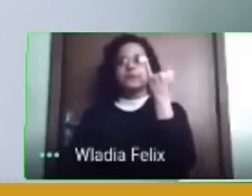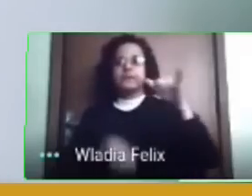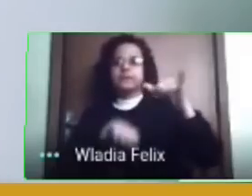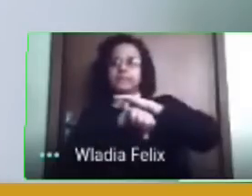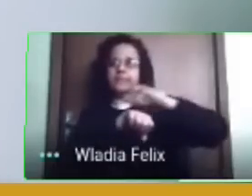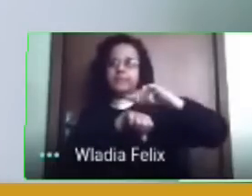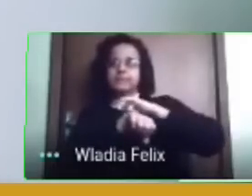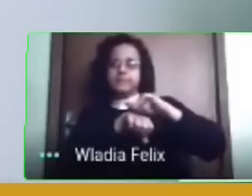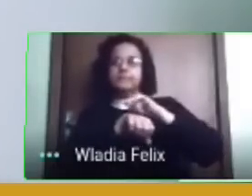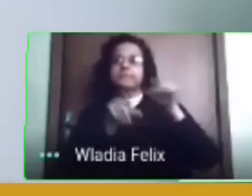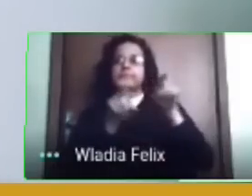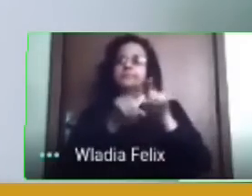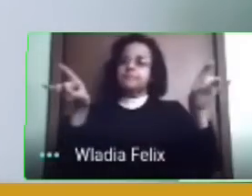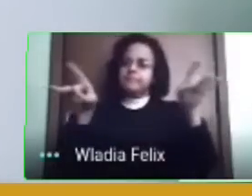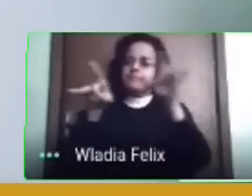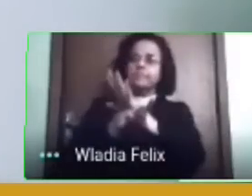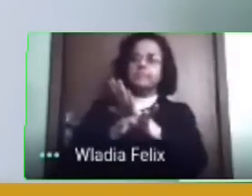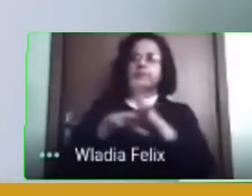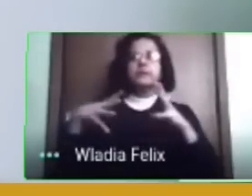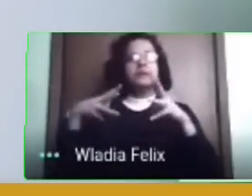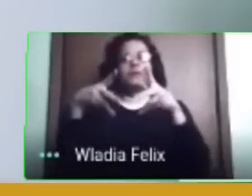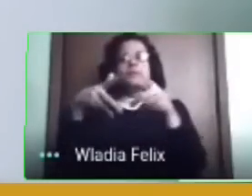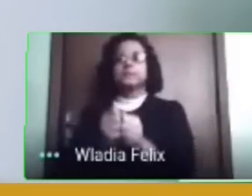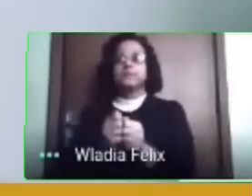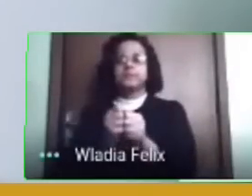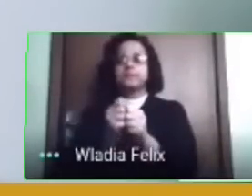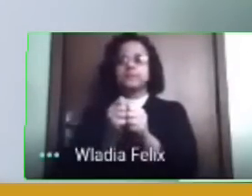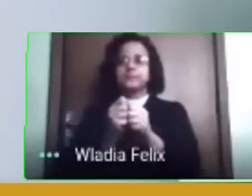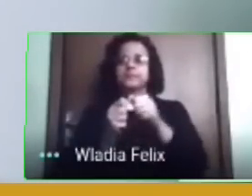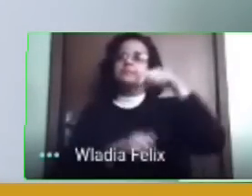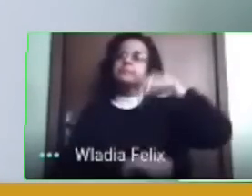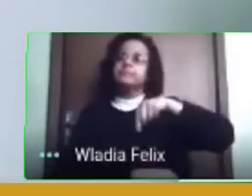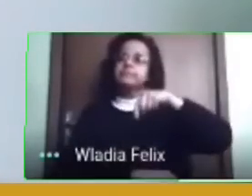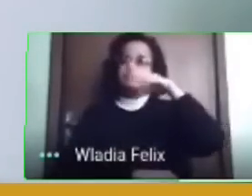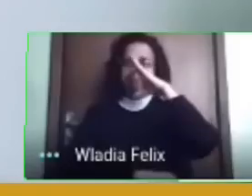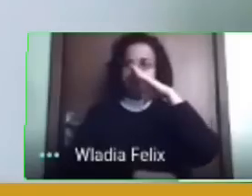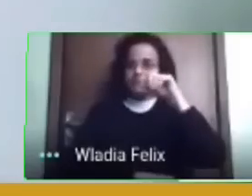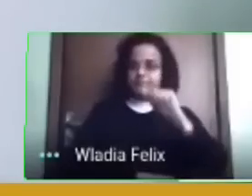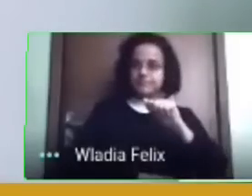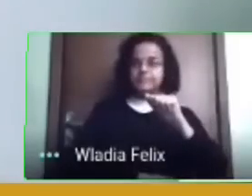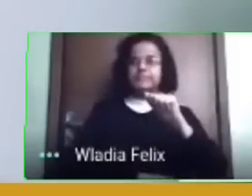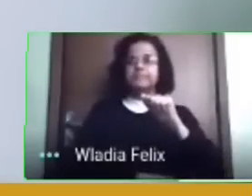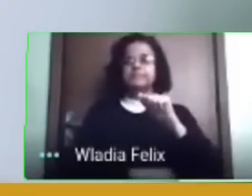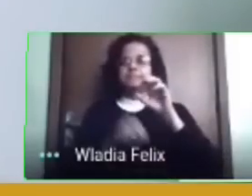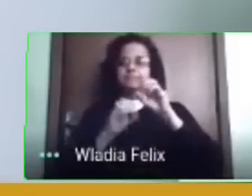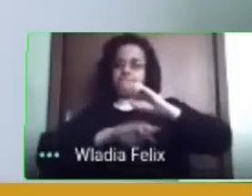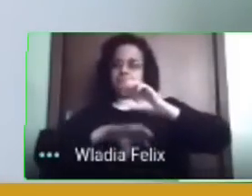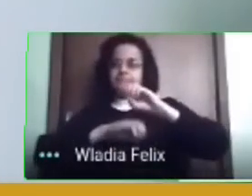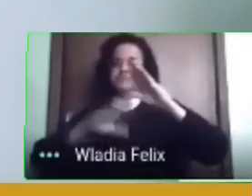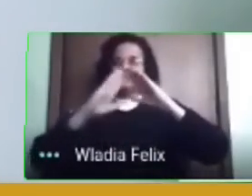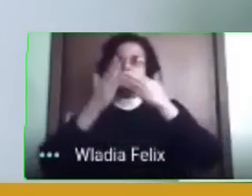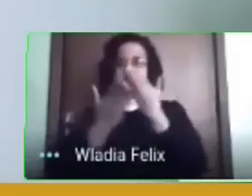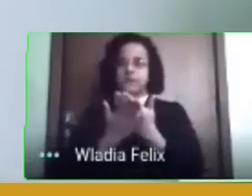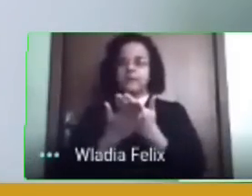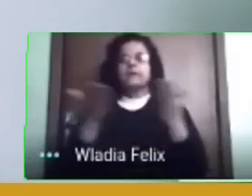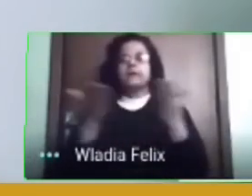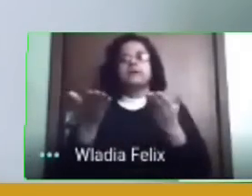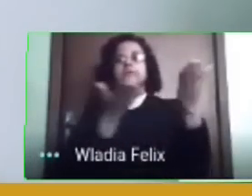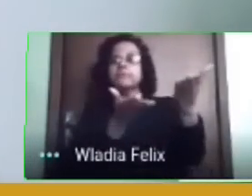a todas as demandas que nós temos enquanto Rede Municipal de Ensino. E agora eu vou chamar o nosso convidado ilustre, um